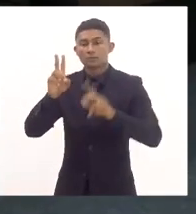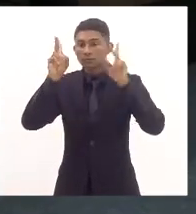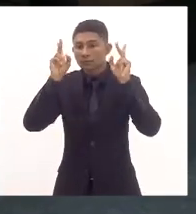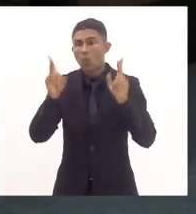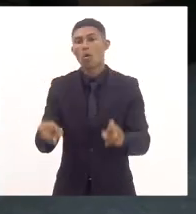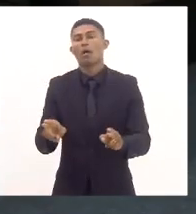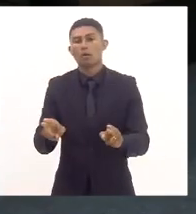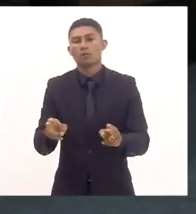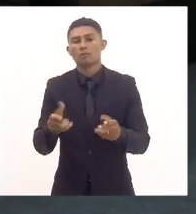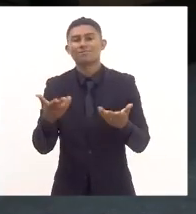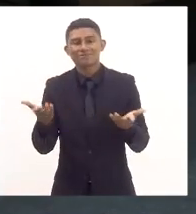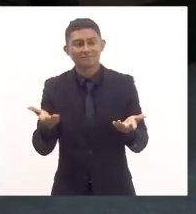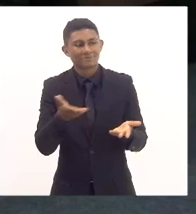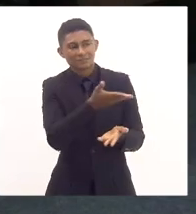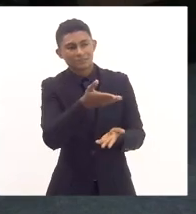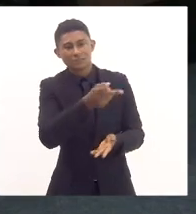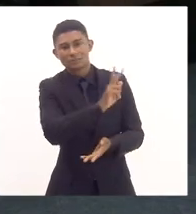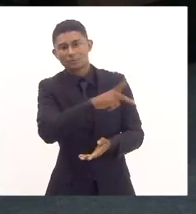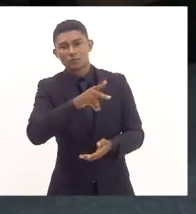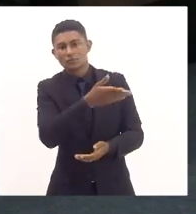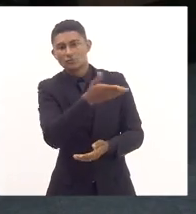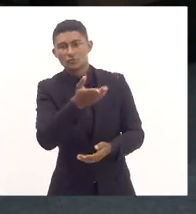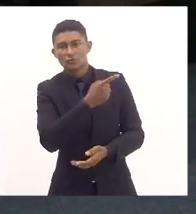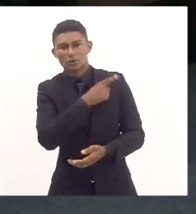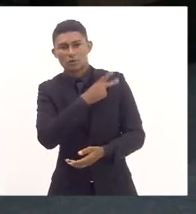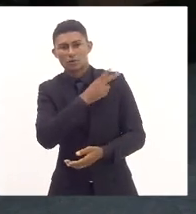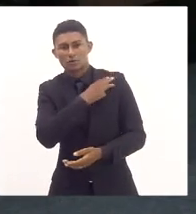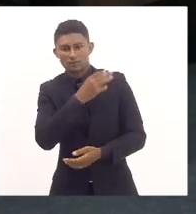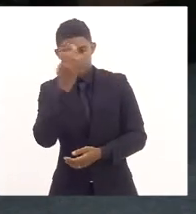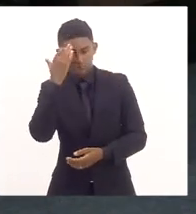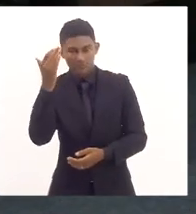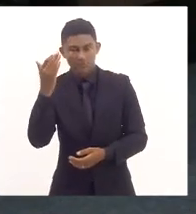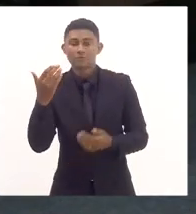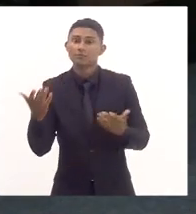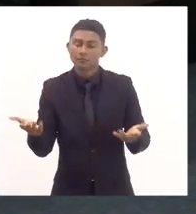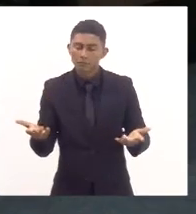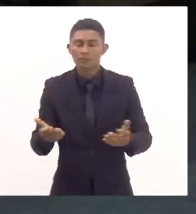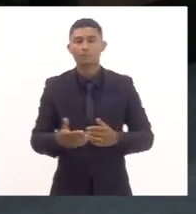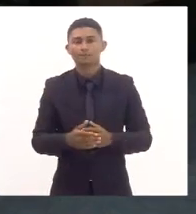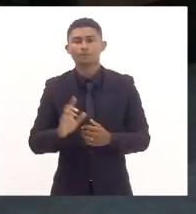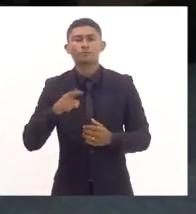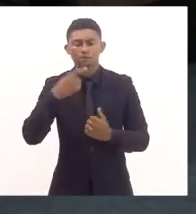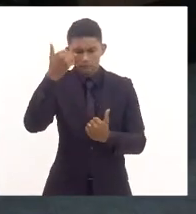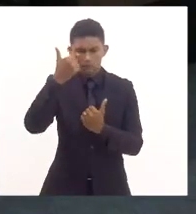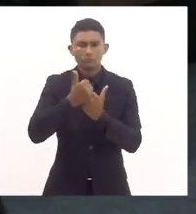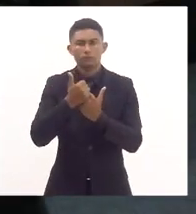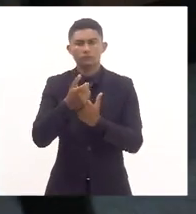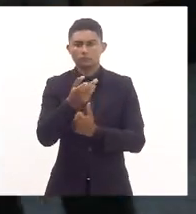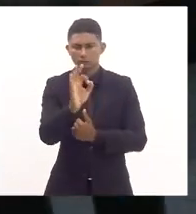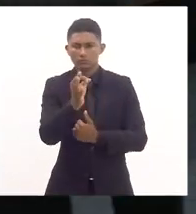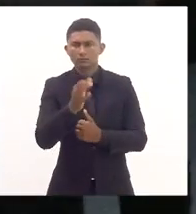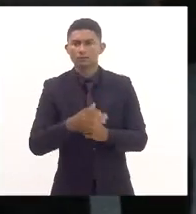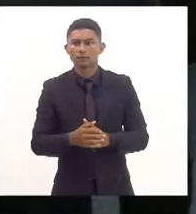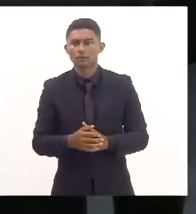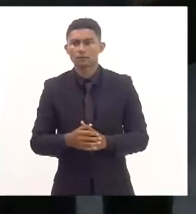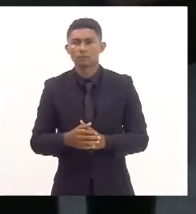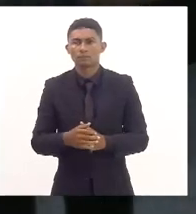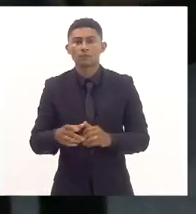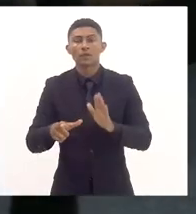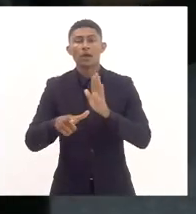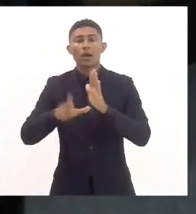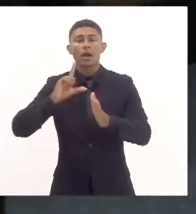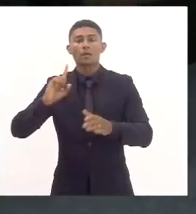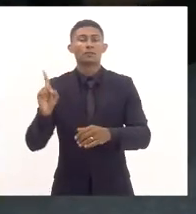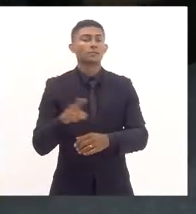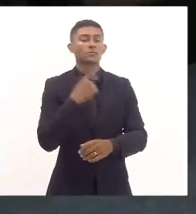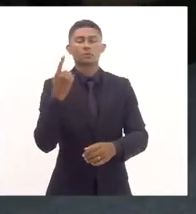acontece com os demais professores de nível médio a gente apoia essa iniciativa que que a gente tinha